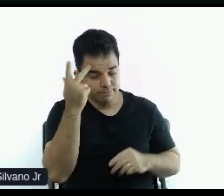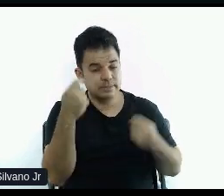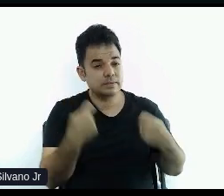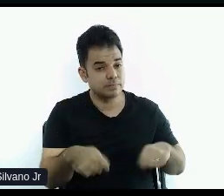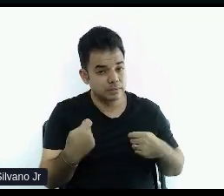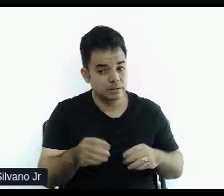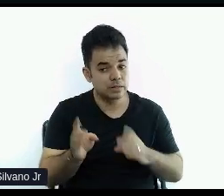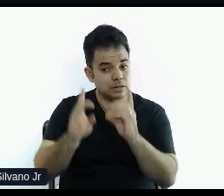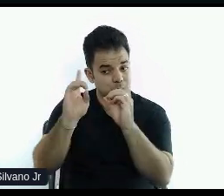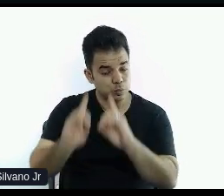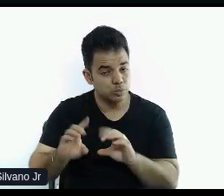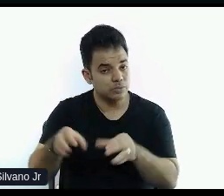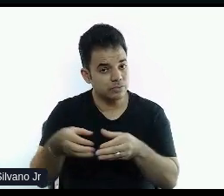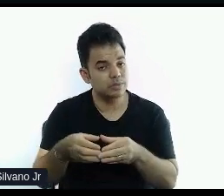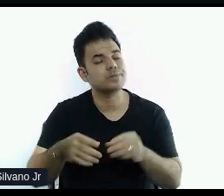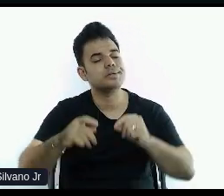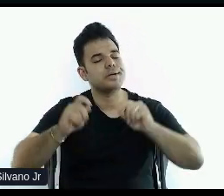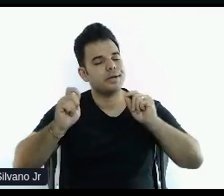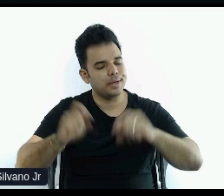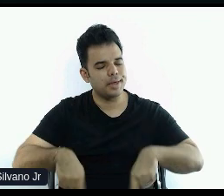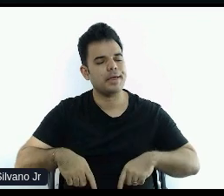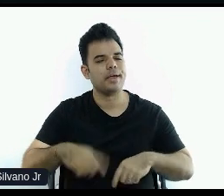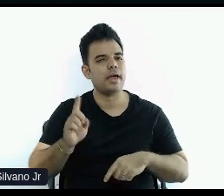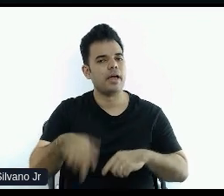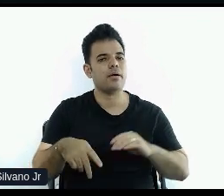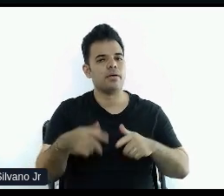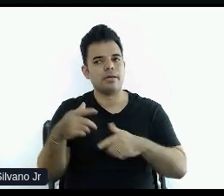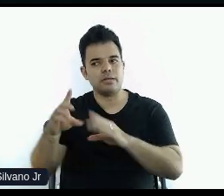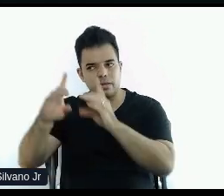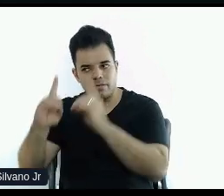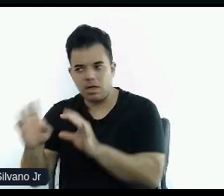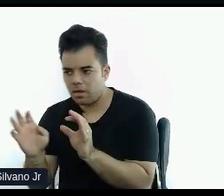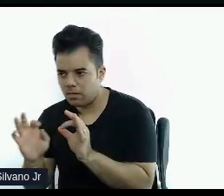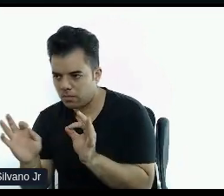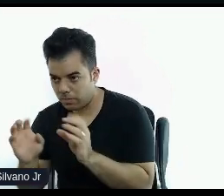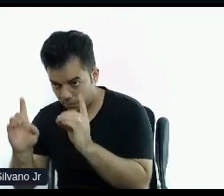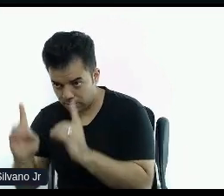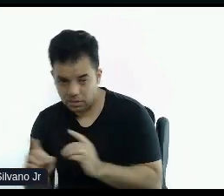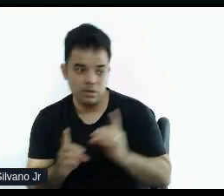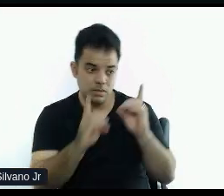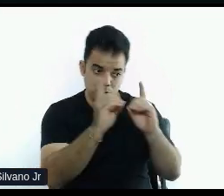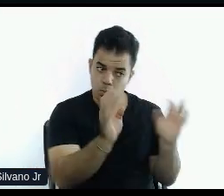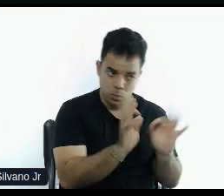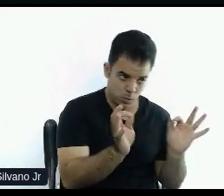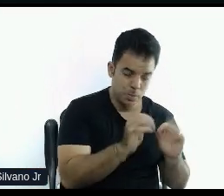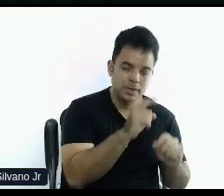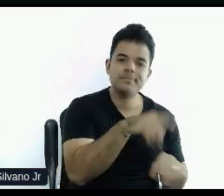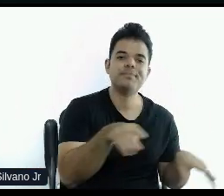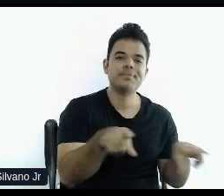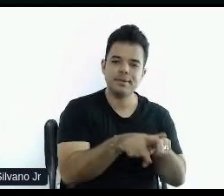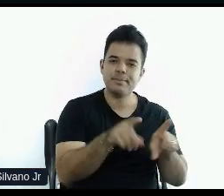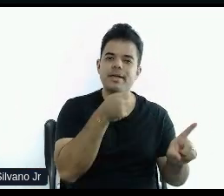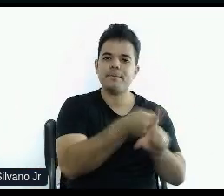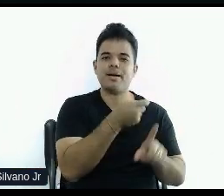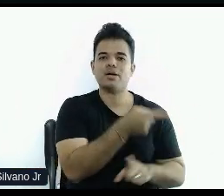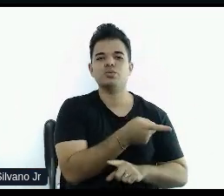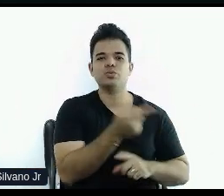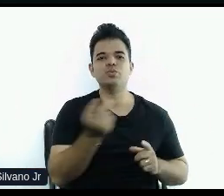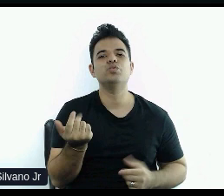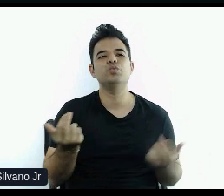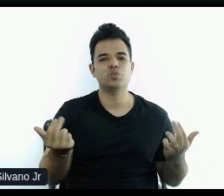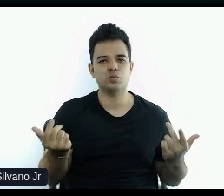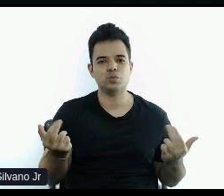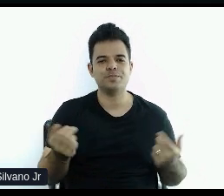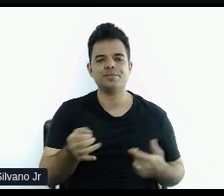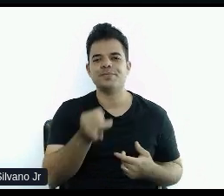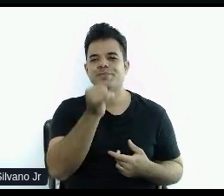deficiência, afetam pessoas sem deficiência. Porque, por exemplo, eu posso hoje estar acessando a minha aplicação sem uso do